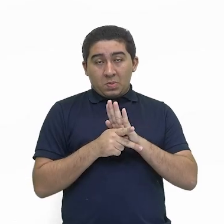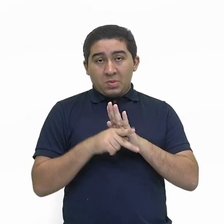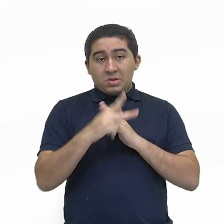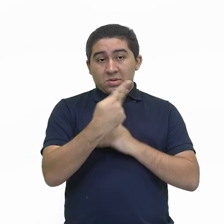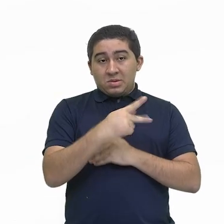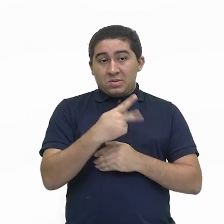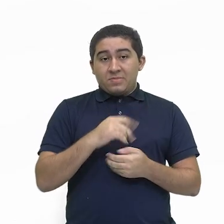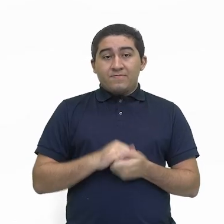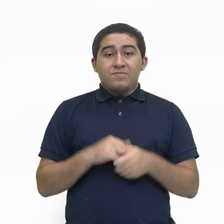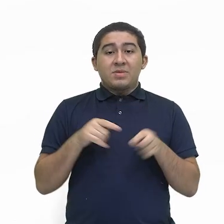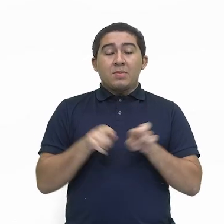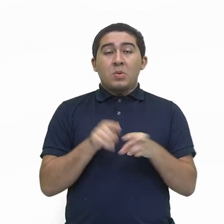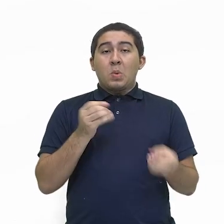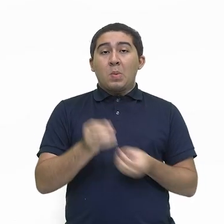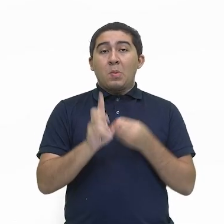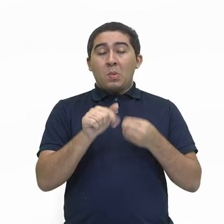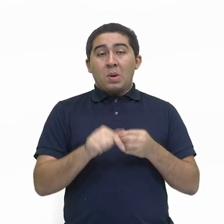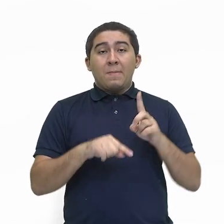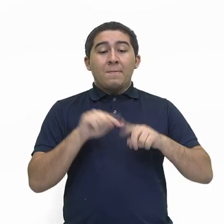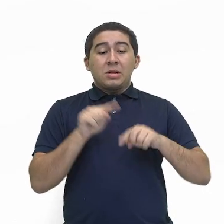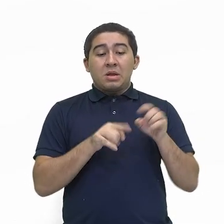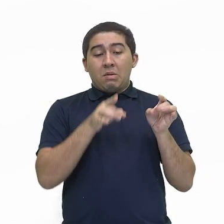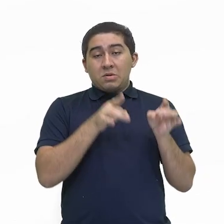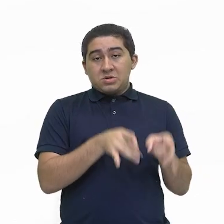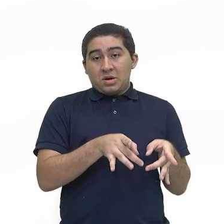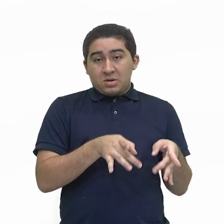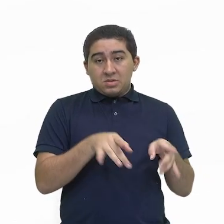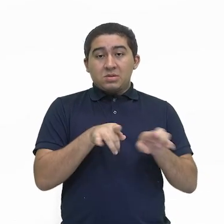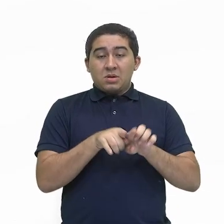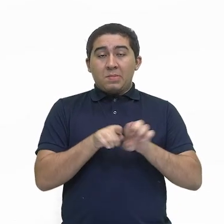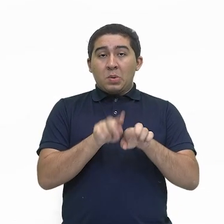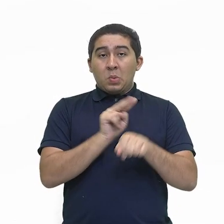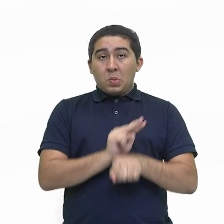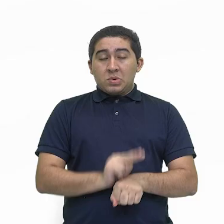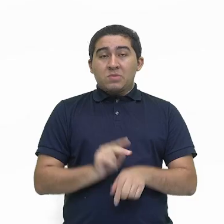gama, descarte e tratamento de resíduos,